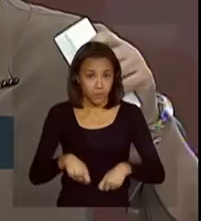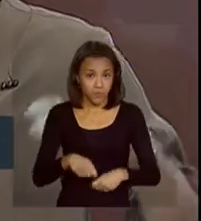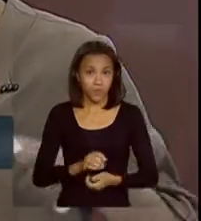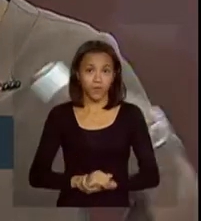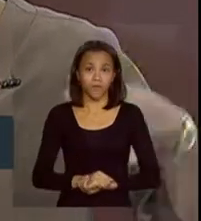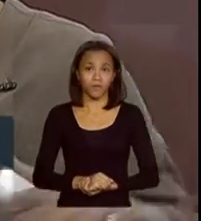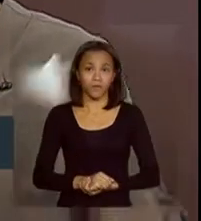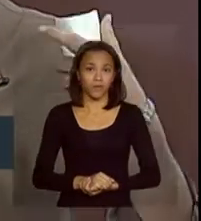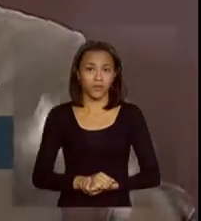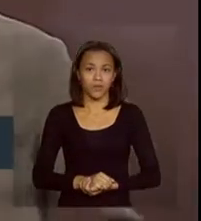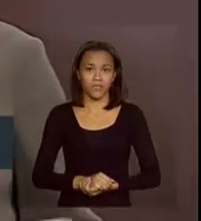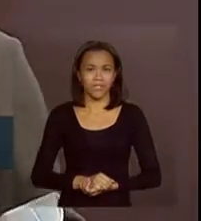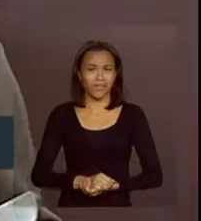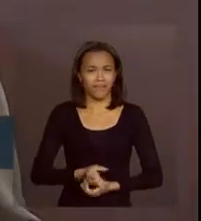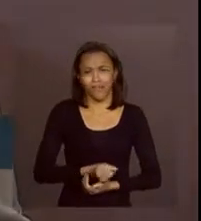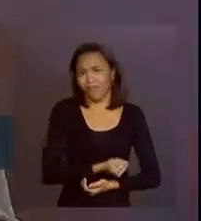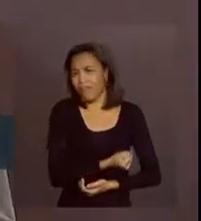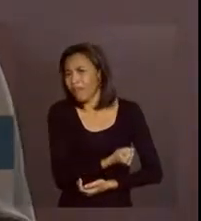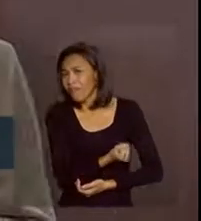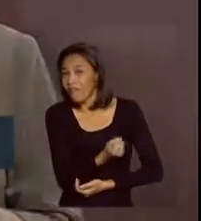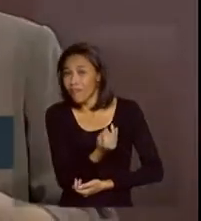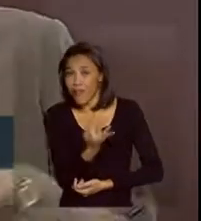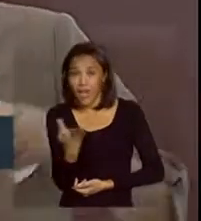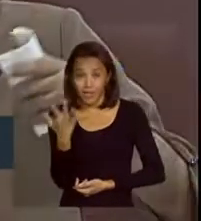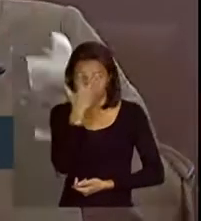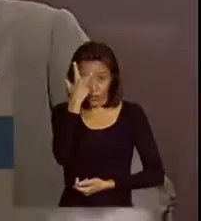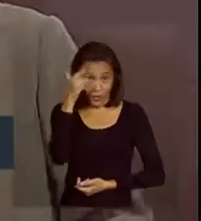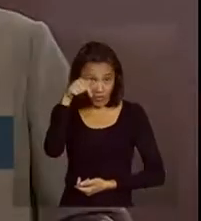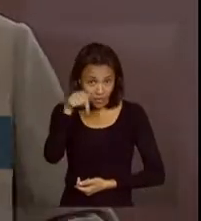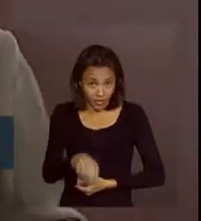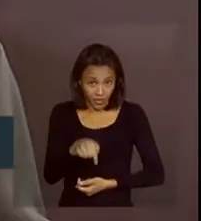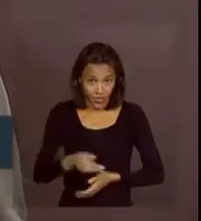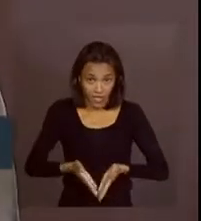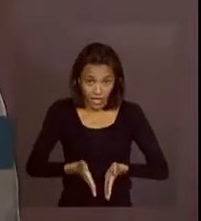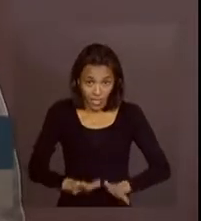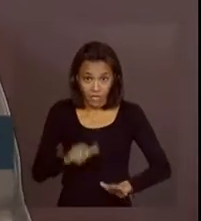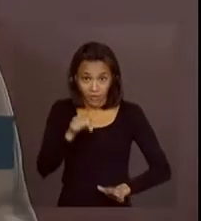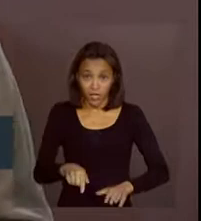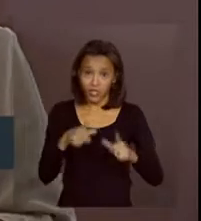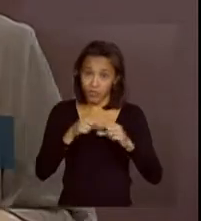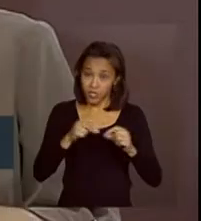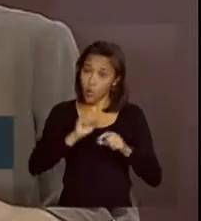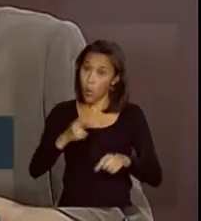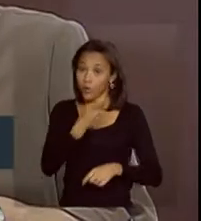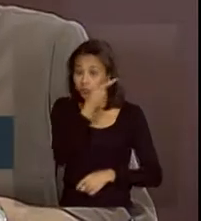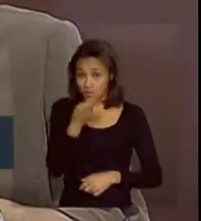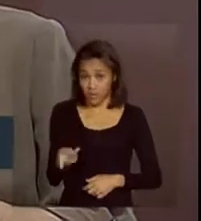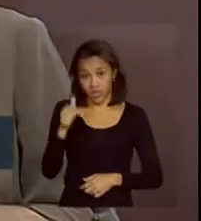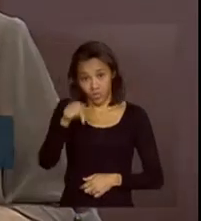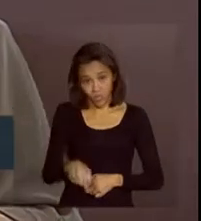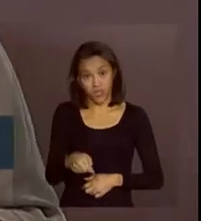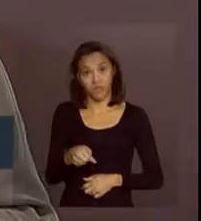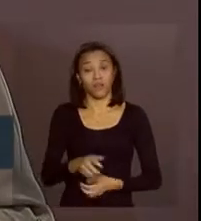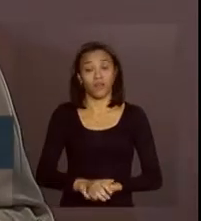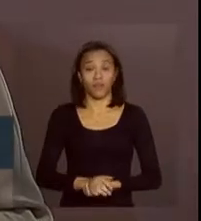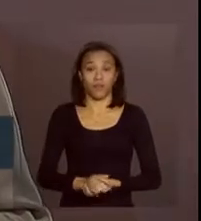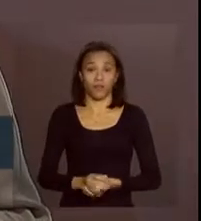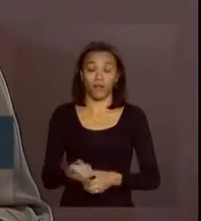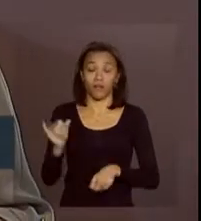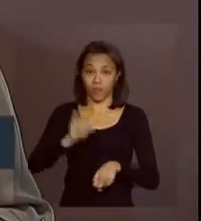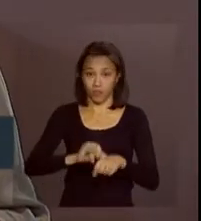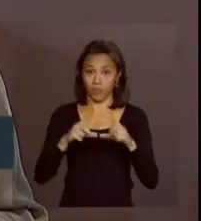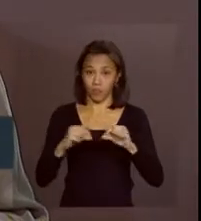que me mil milhares de brasilienses e nasceram aqui o que visita essa cidade tem acesso